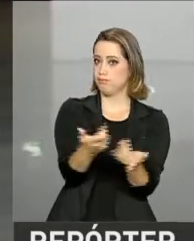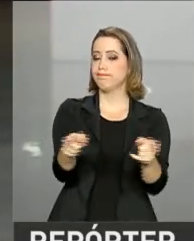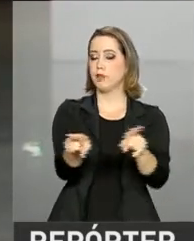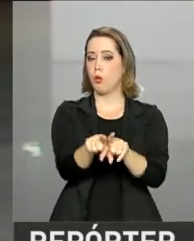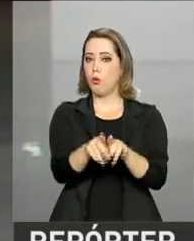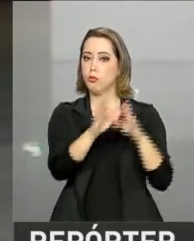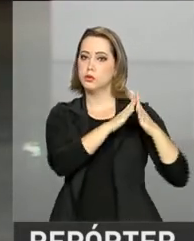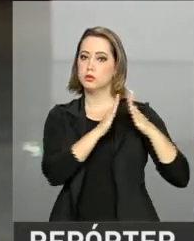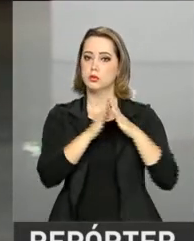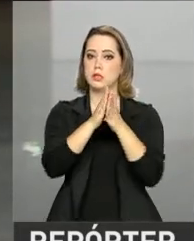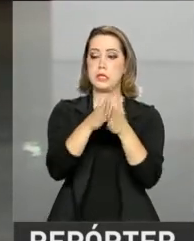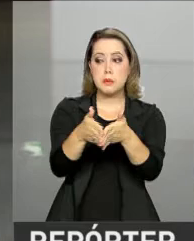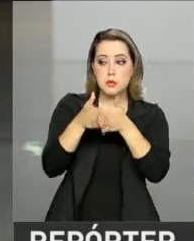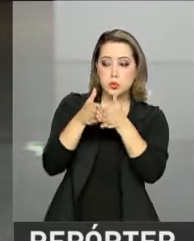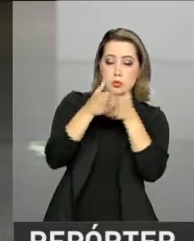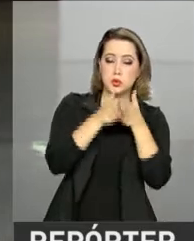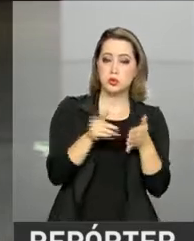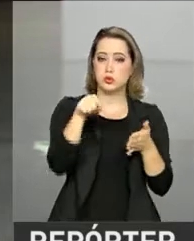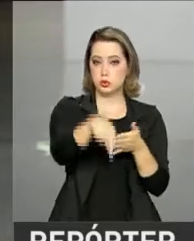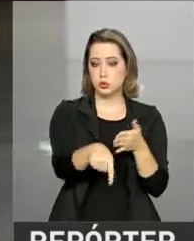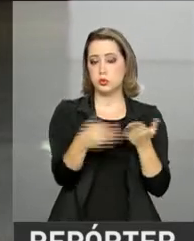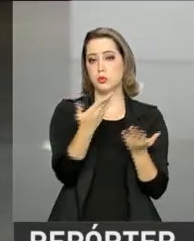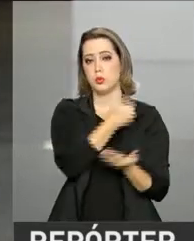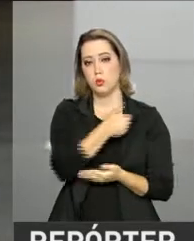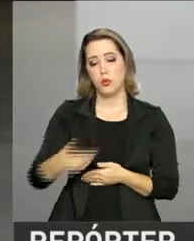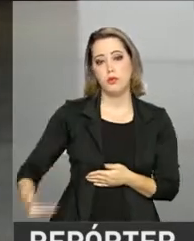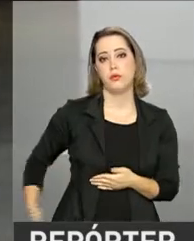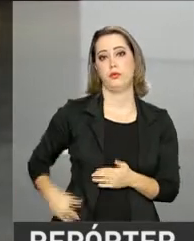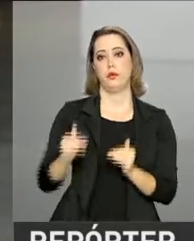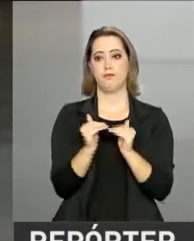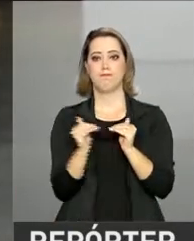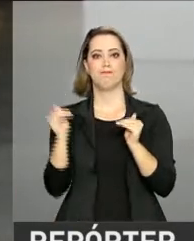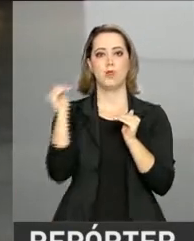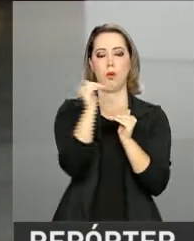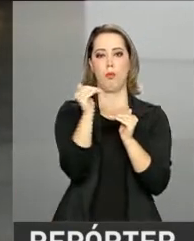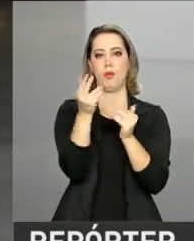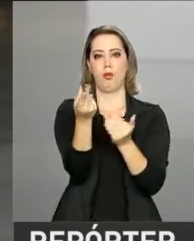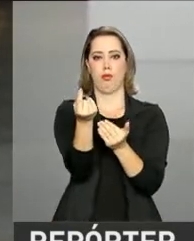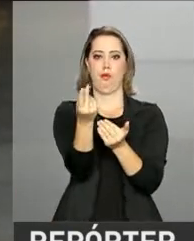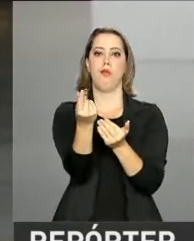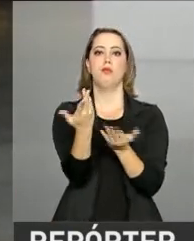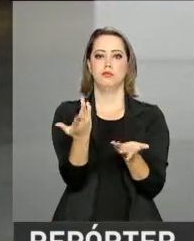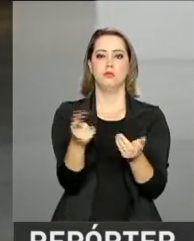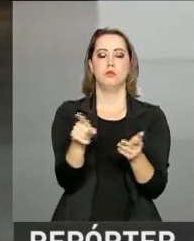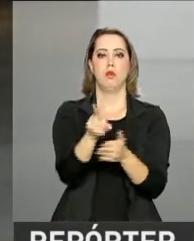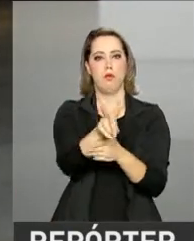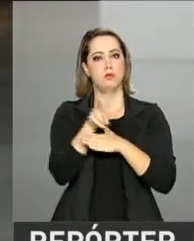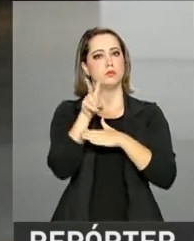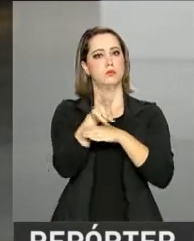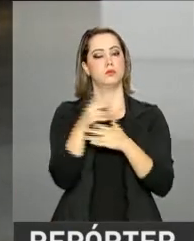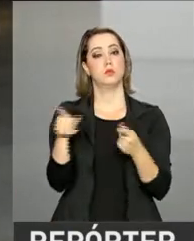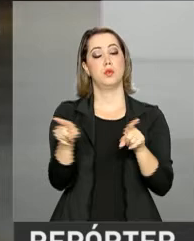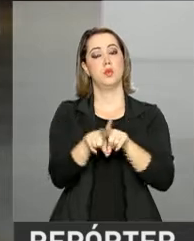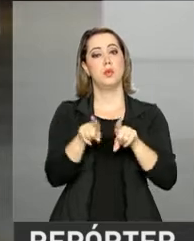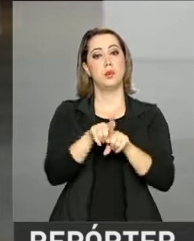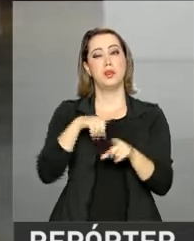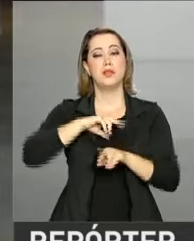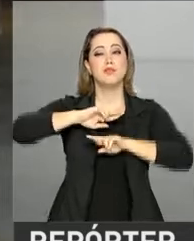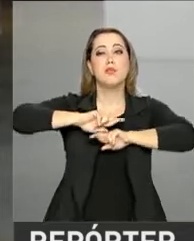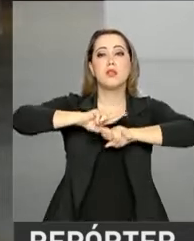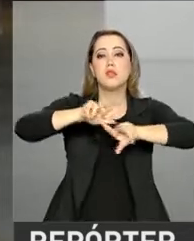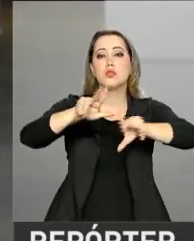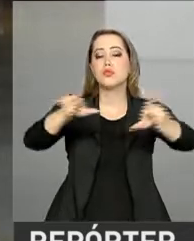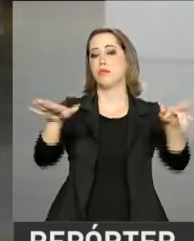junto ao governo federal desde o ano passado isso porque tanto o setor quanto o outro possui um estoque de moradias